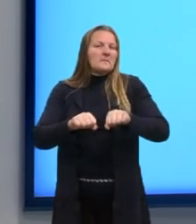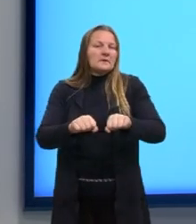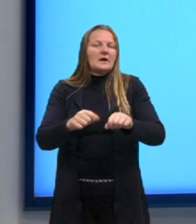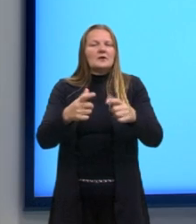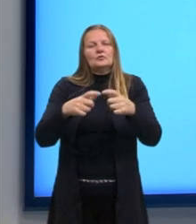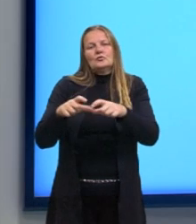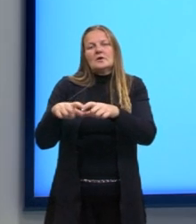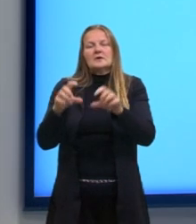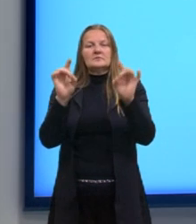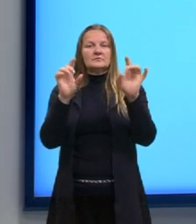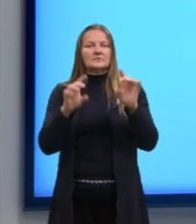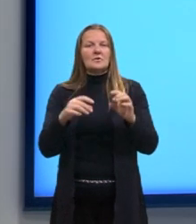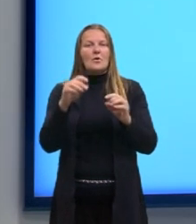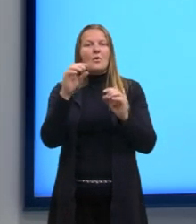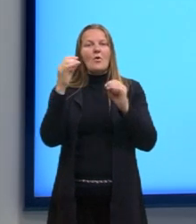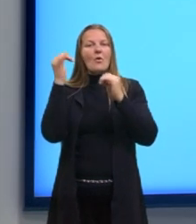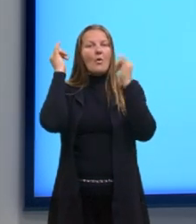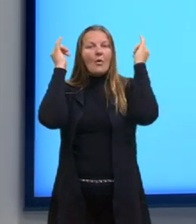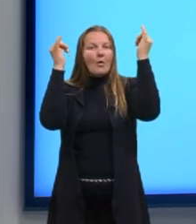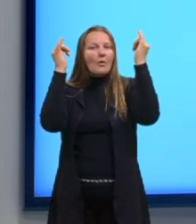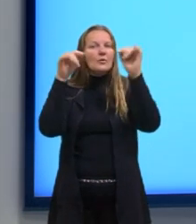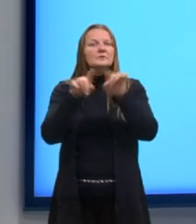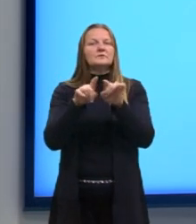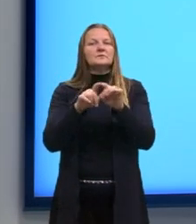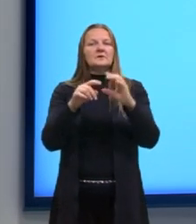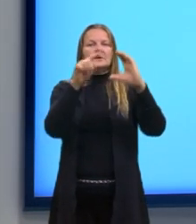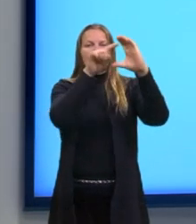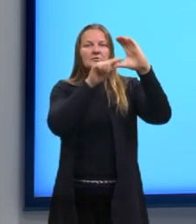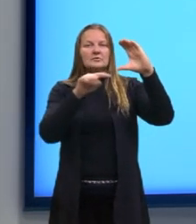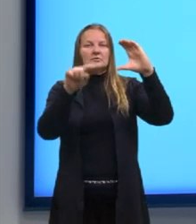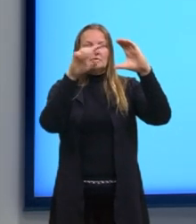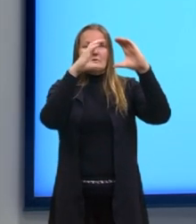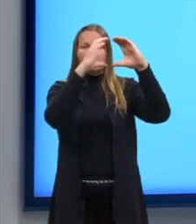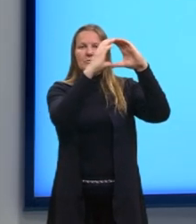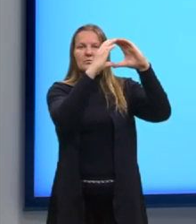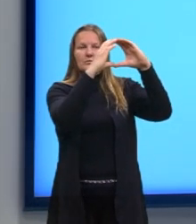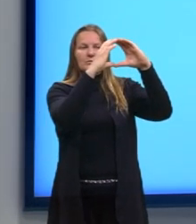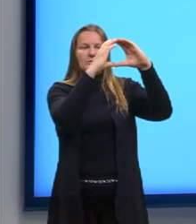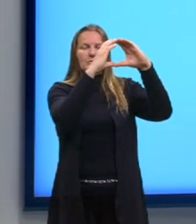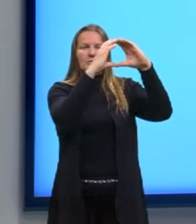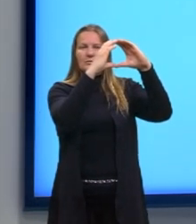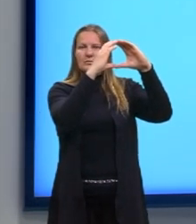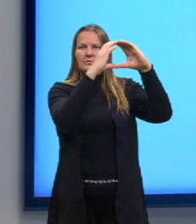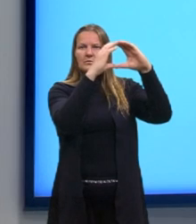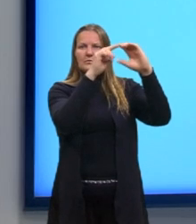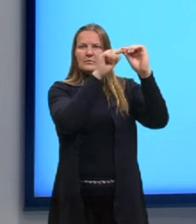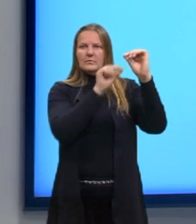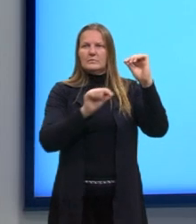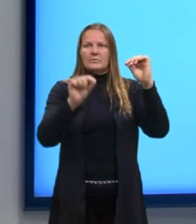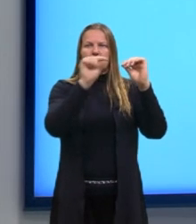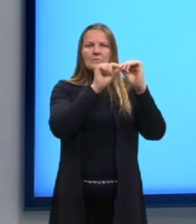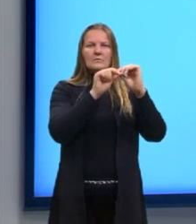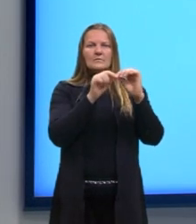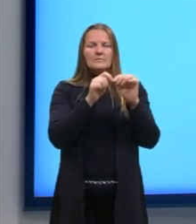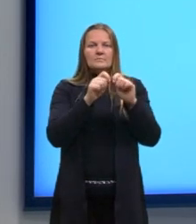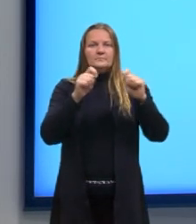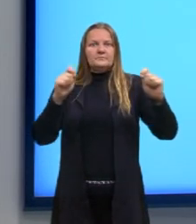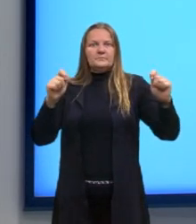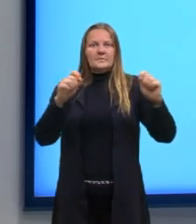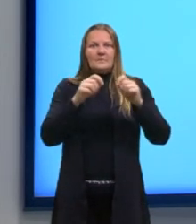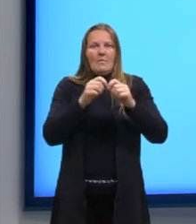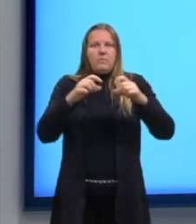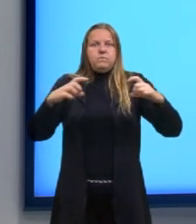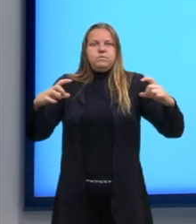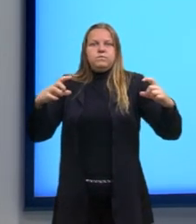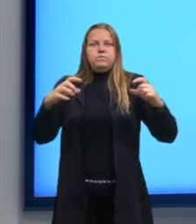ambientes assim em ônibus também a gente pode ver que aquele espelho que a gente consegue observar o maior espaço né